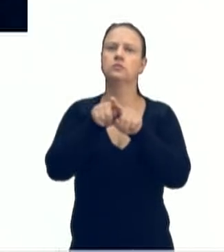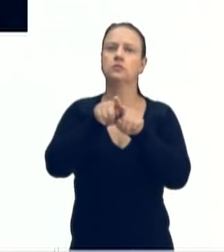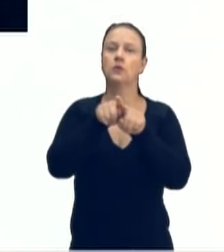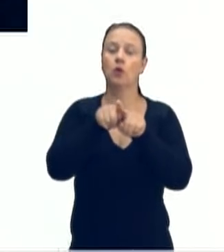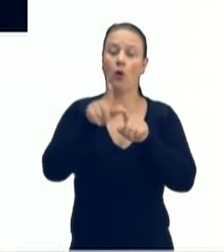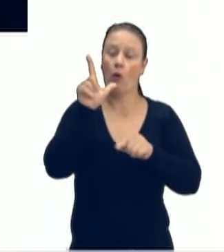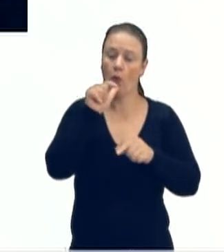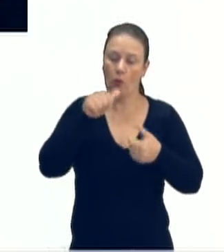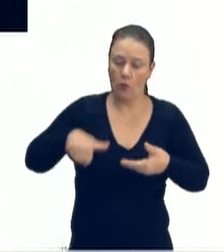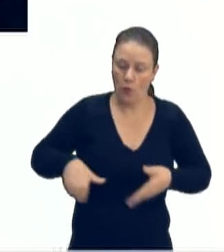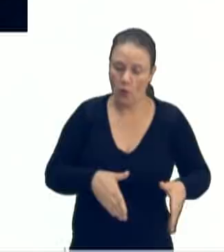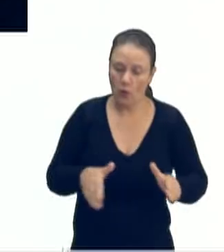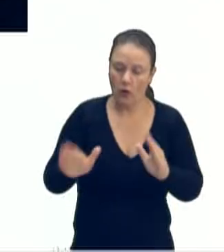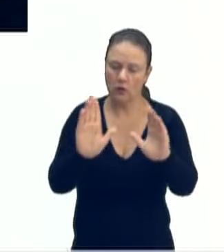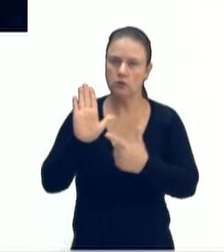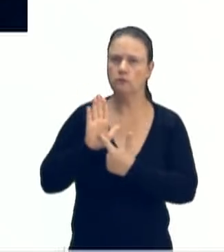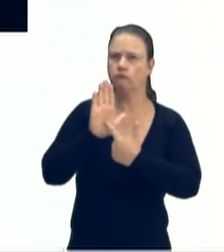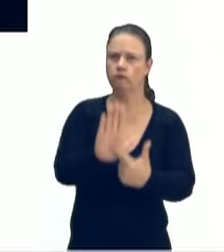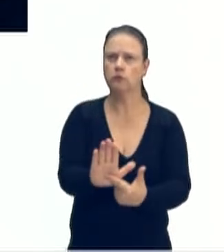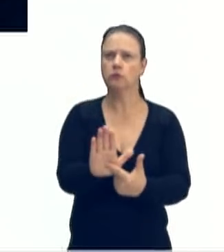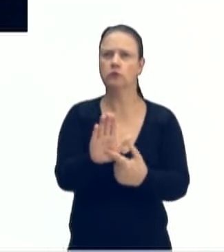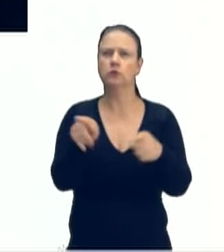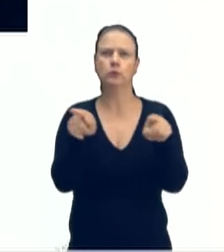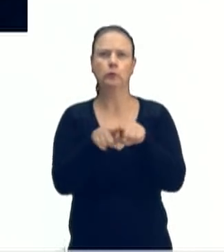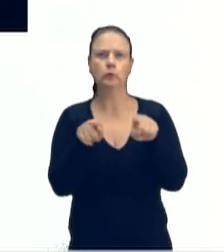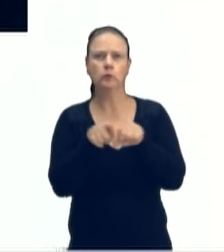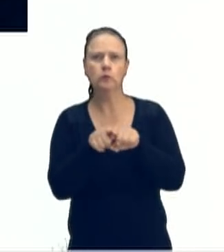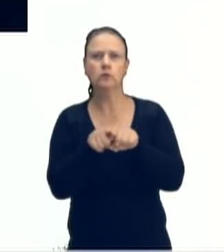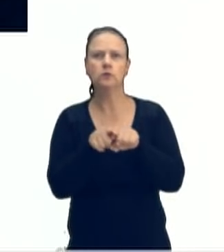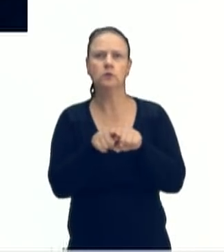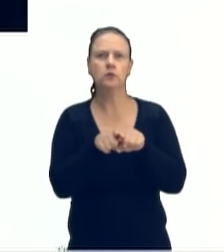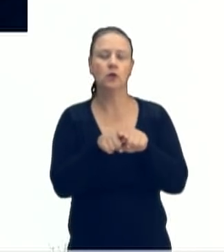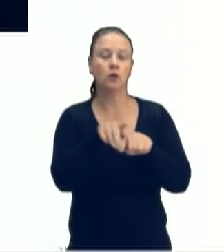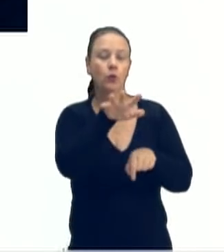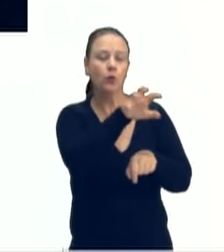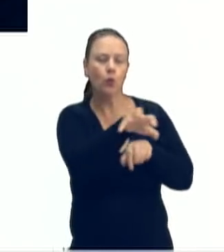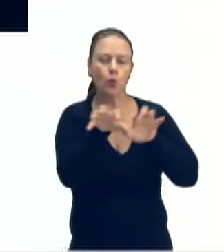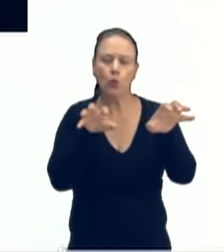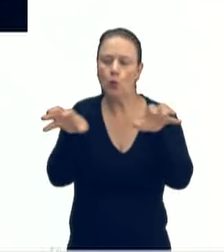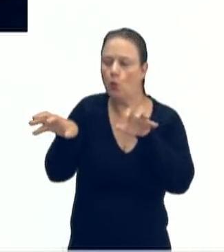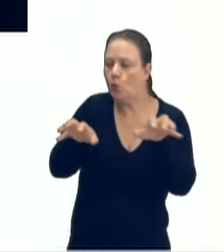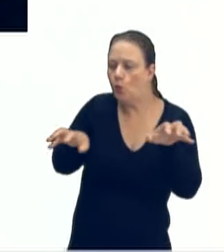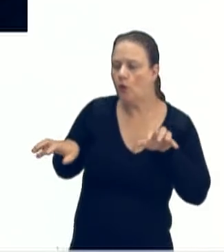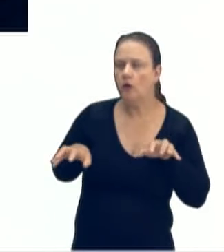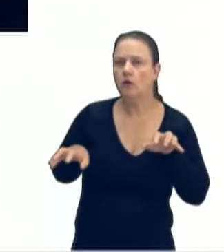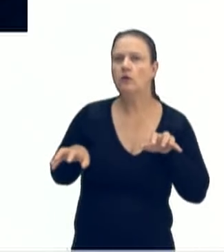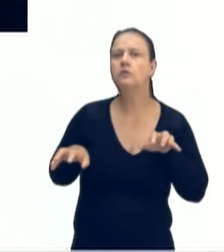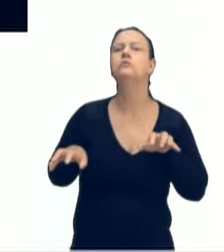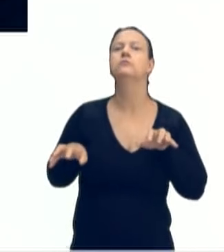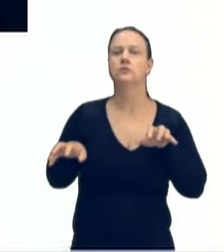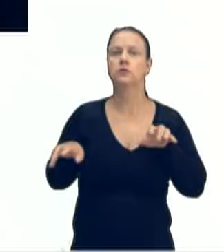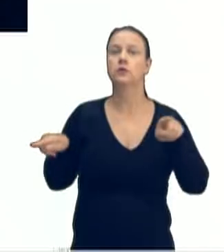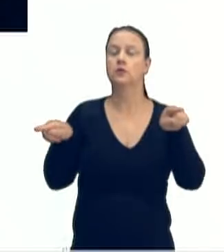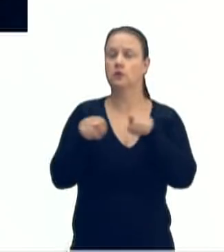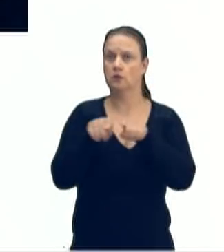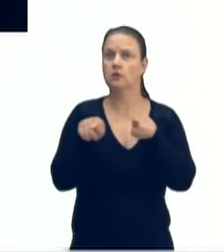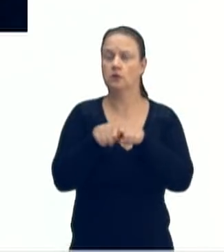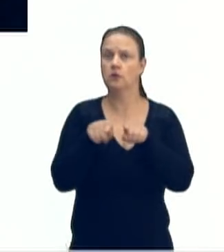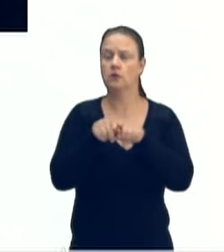gigante, pegando Egito, Sudão, Etiópia, todas essas regiões, Uganda, e